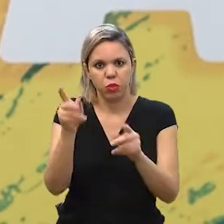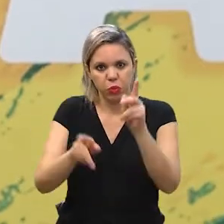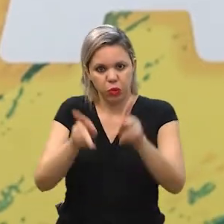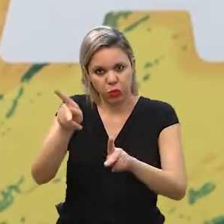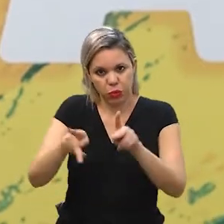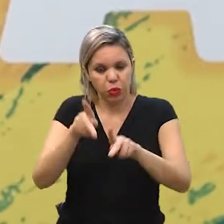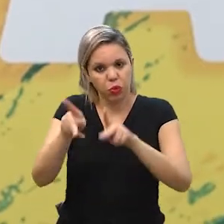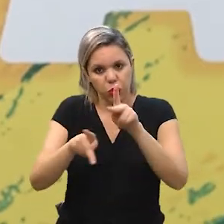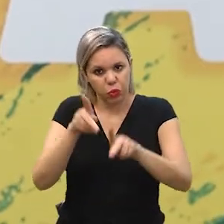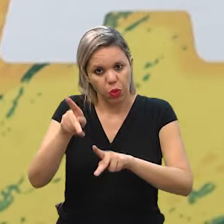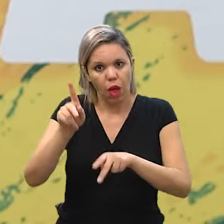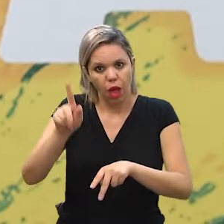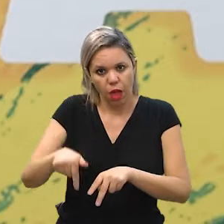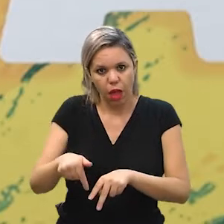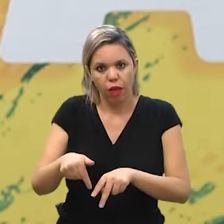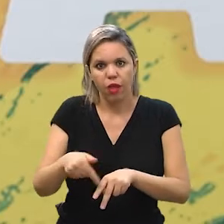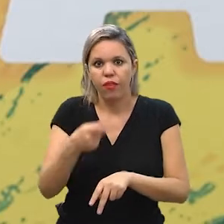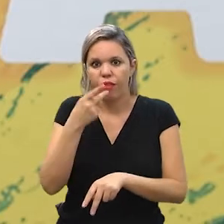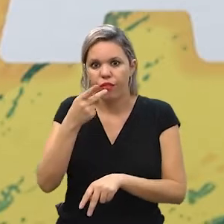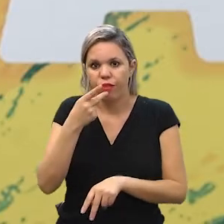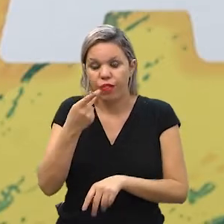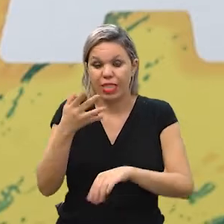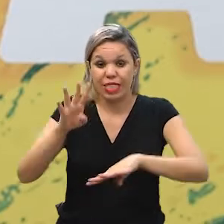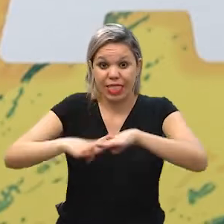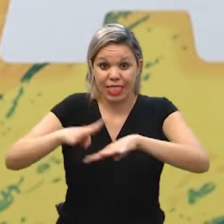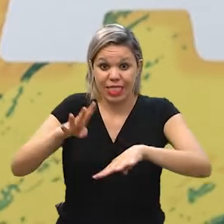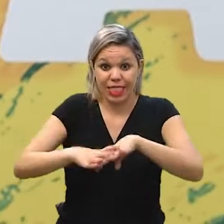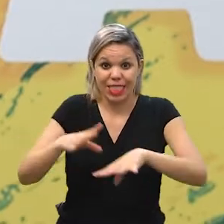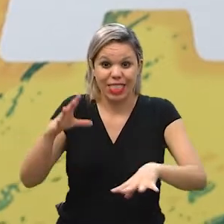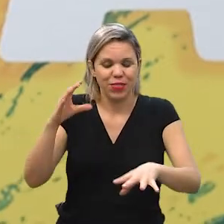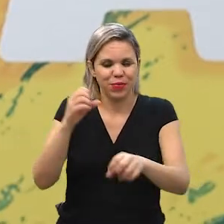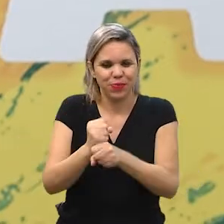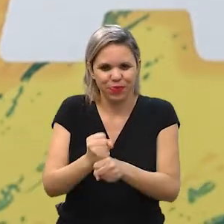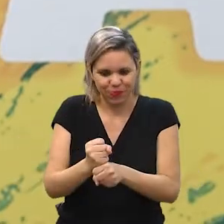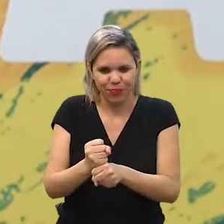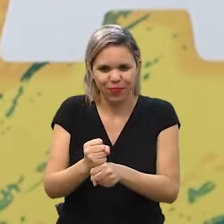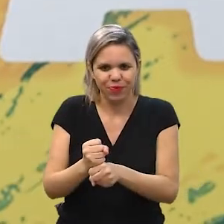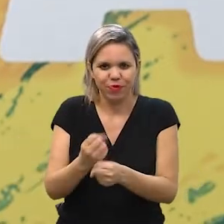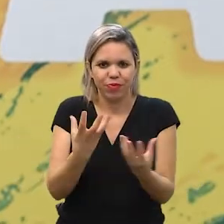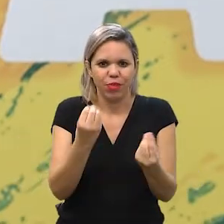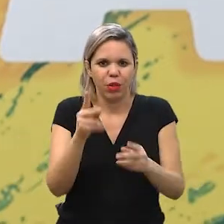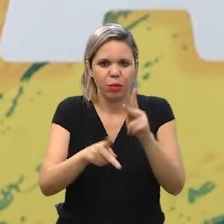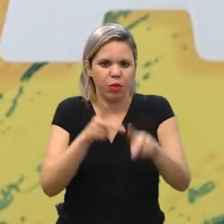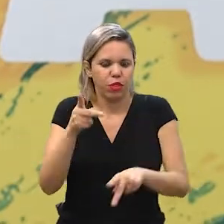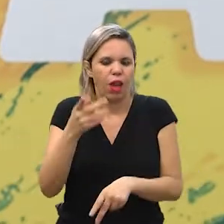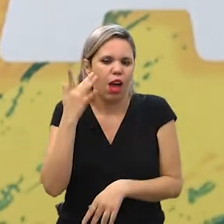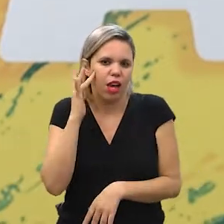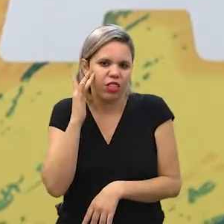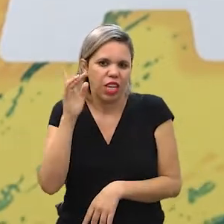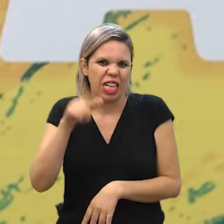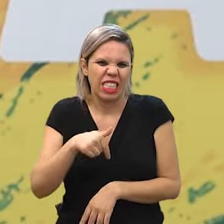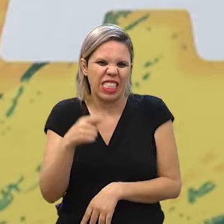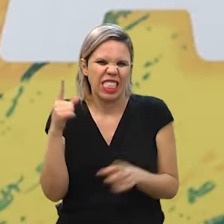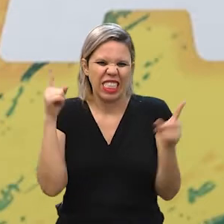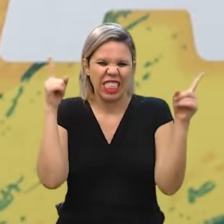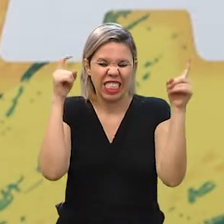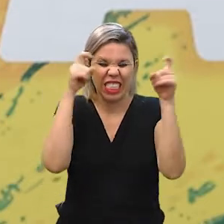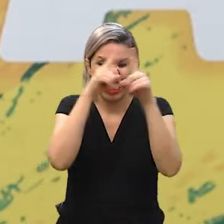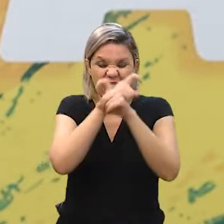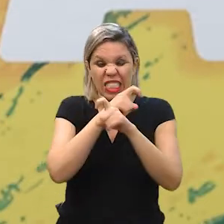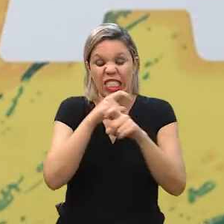gente. A gente vai falar sobre matemática. Matemática que muita gente considera aí um bicho de